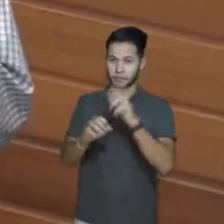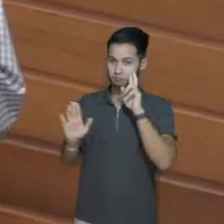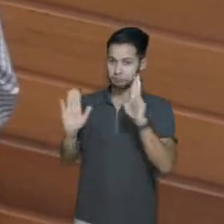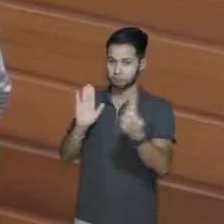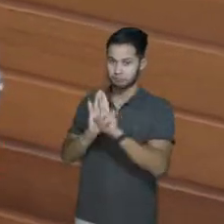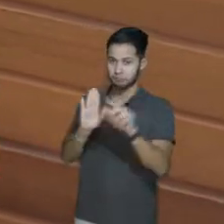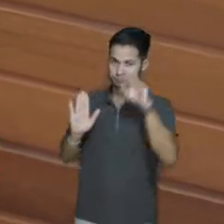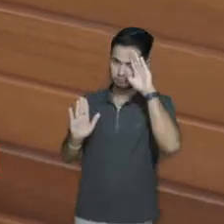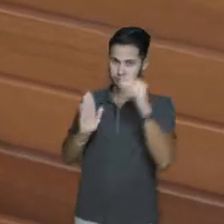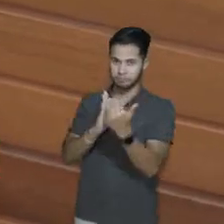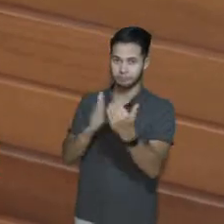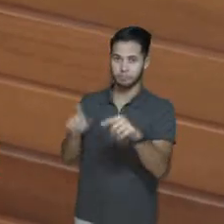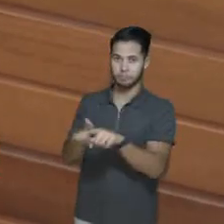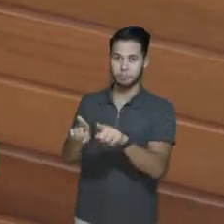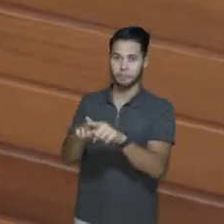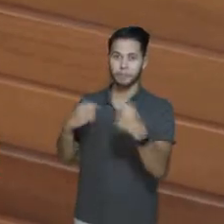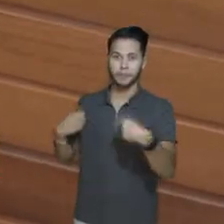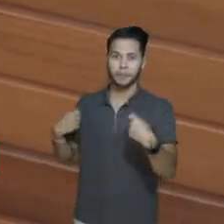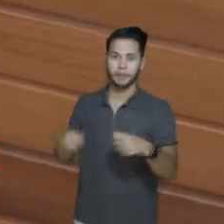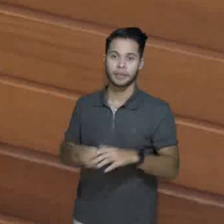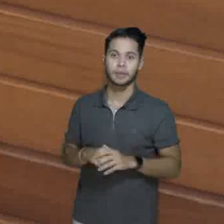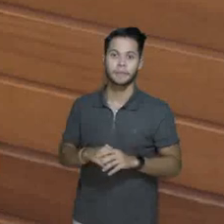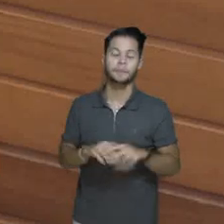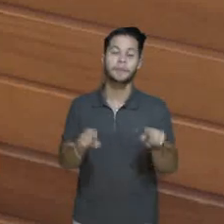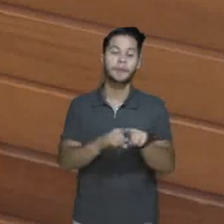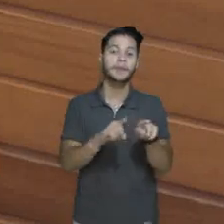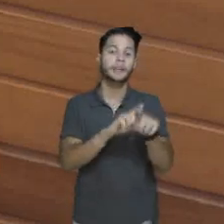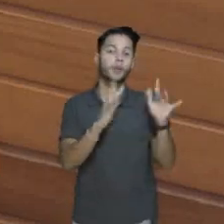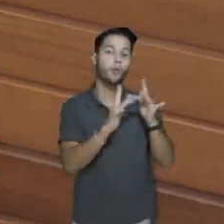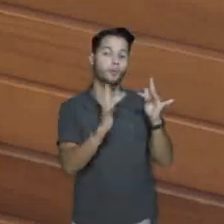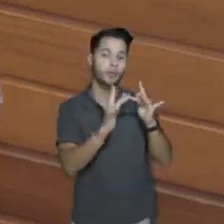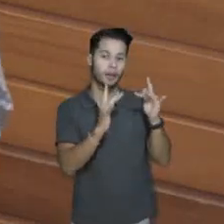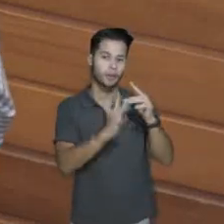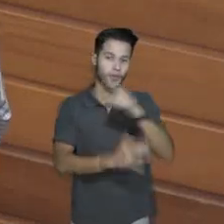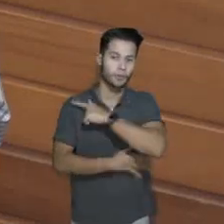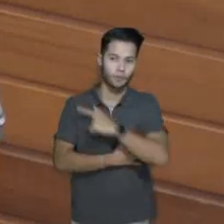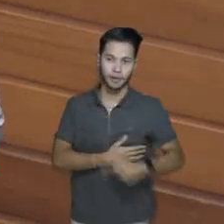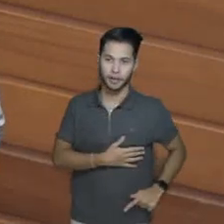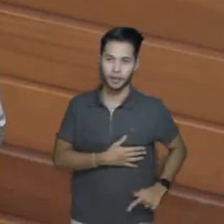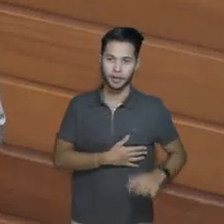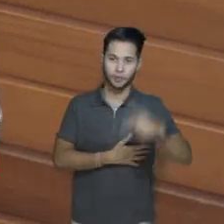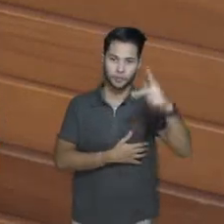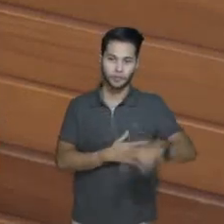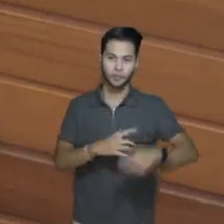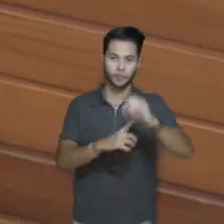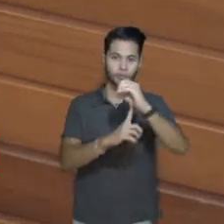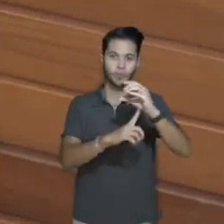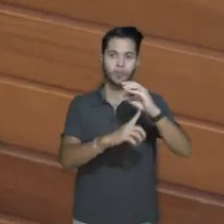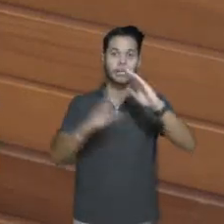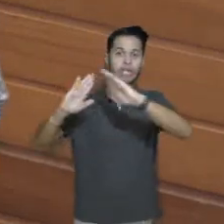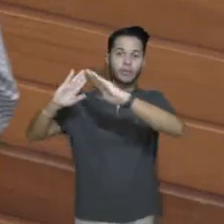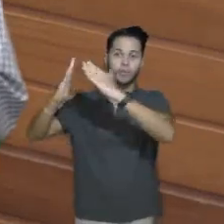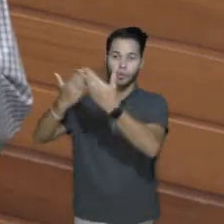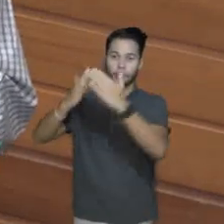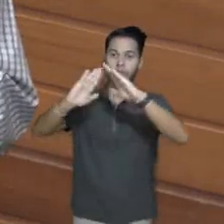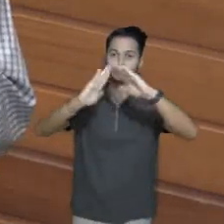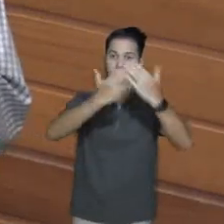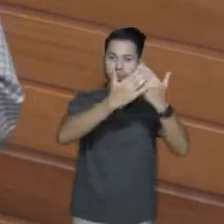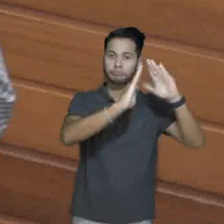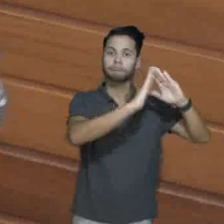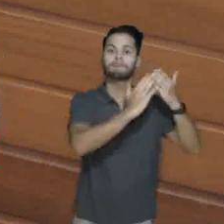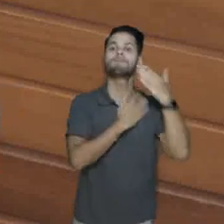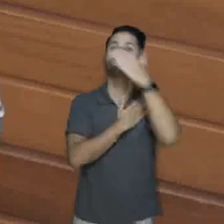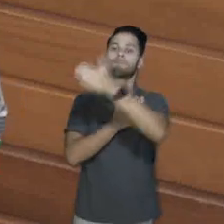também já existe um contato com o governo de estado pra gente chegar em todas escolas do estado já temos dois municípios parceiros